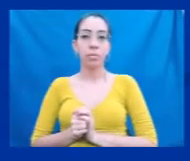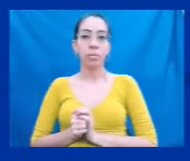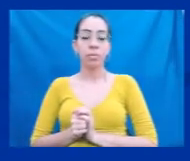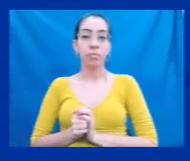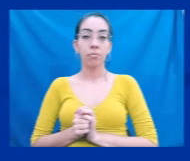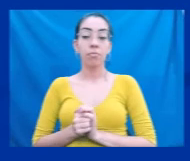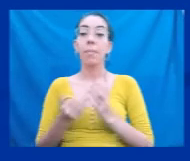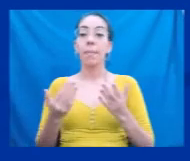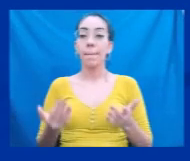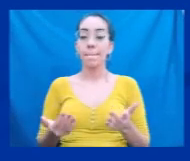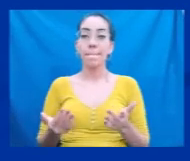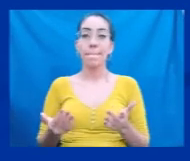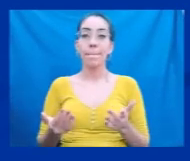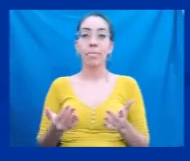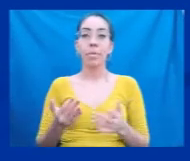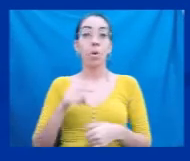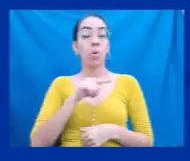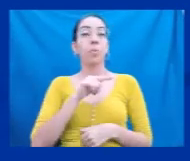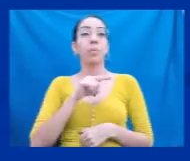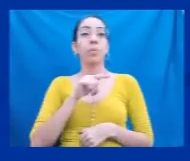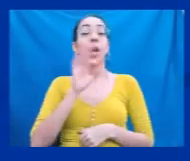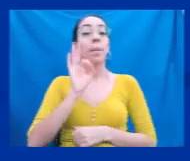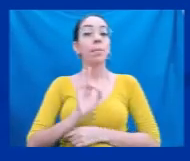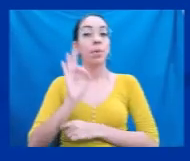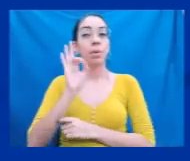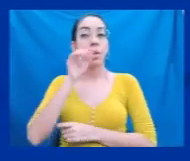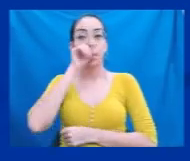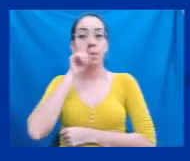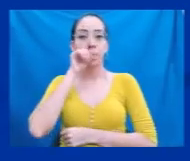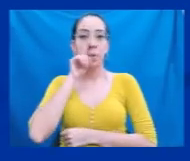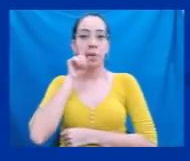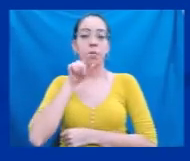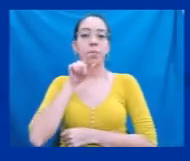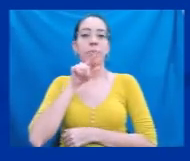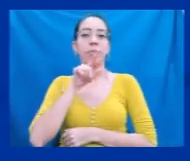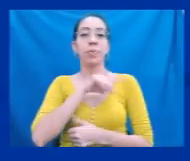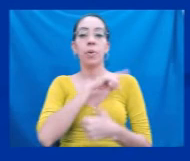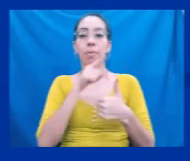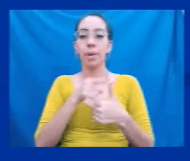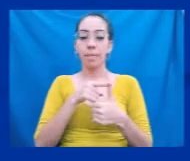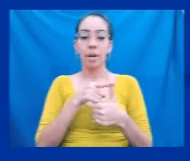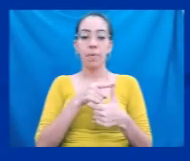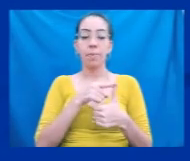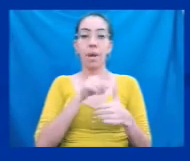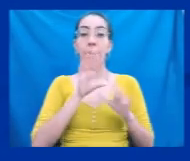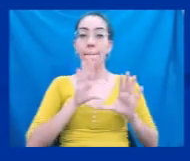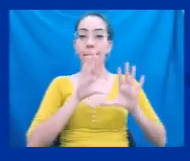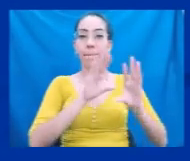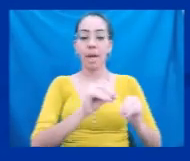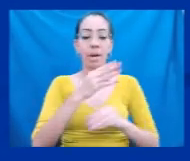Em relação à probabilidade de risco, o manuseio tem a probabilidade de 40%.